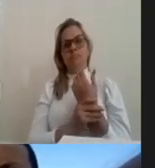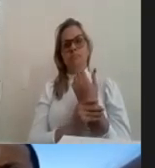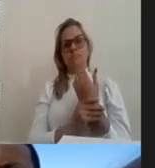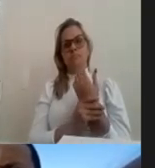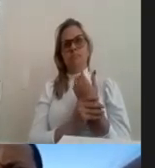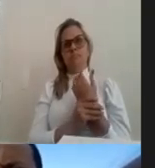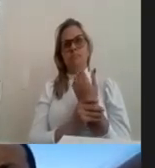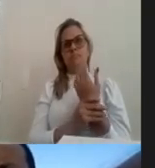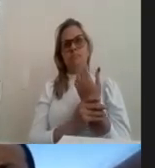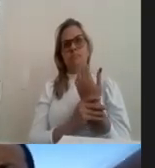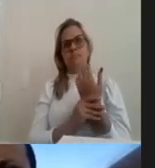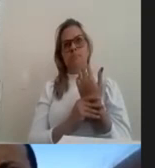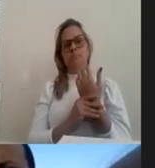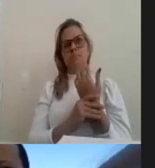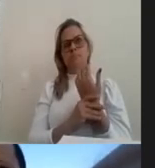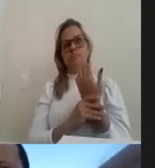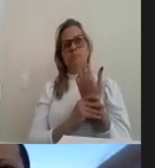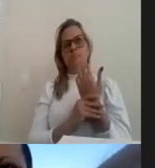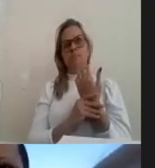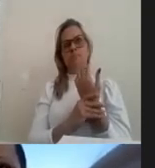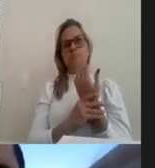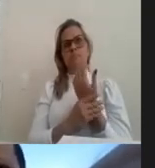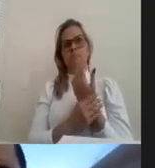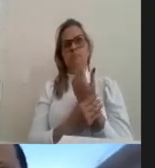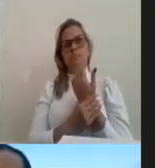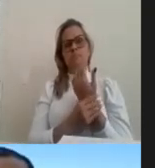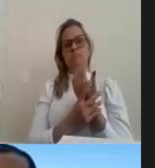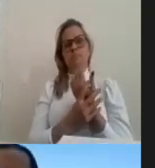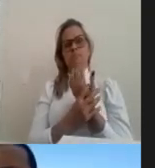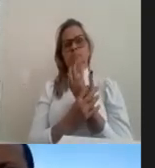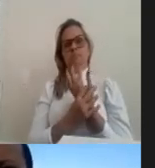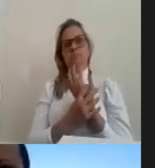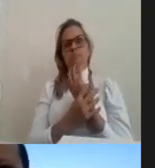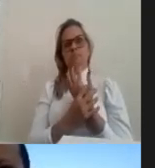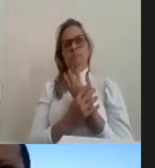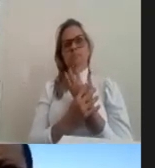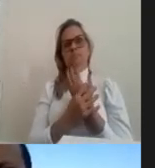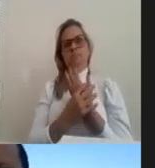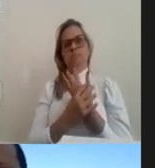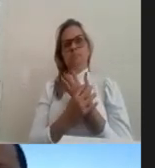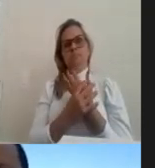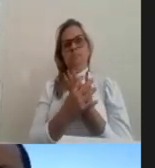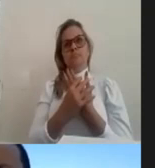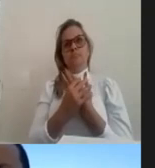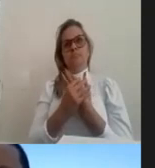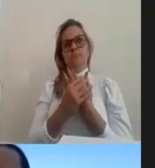recado. Algum mal-estar, alguma coisa. Ah, não, estou indo.